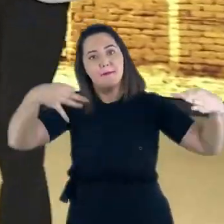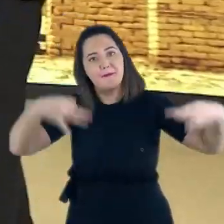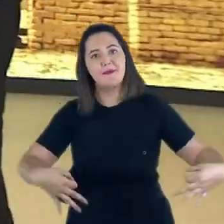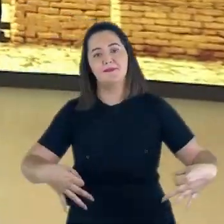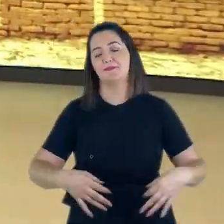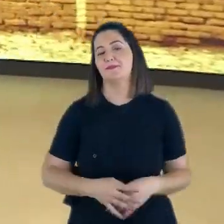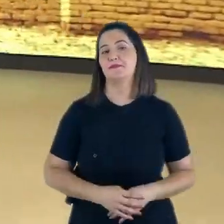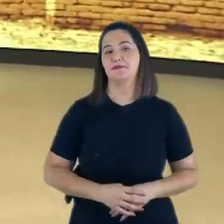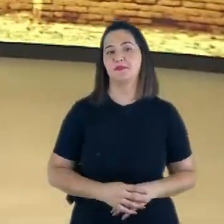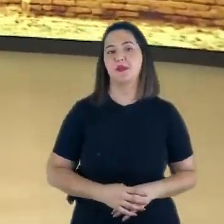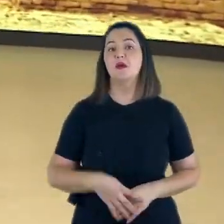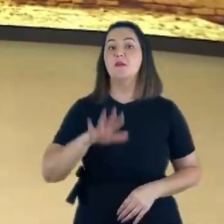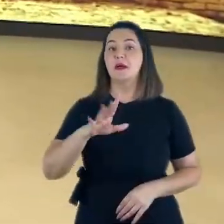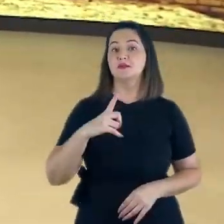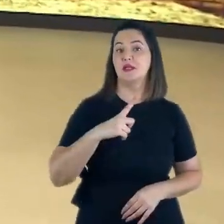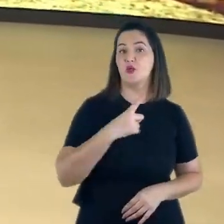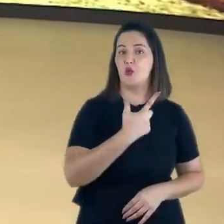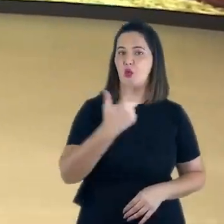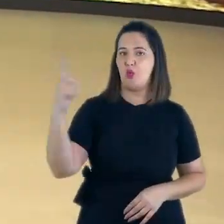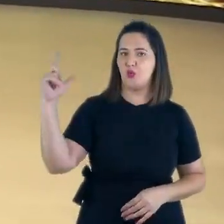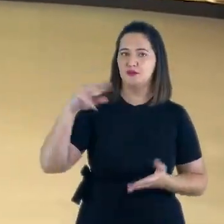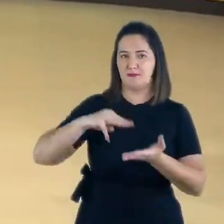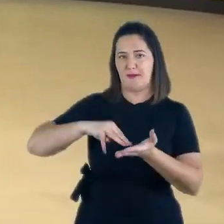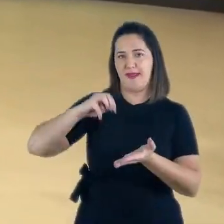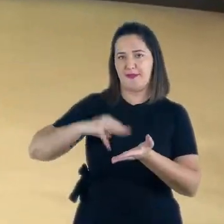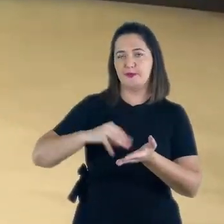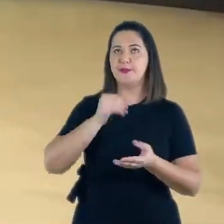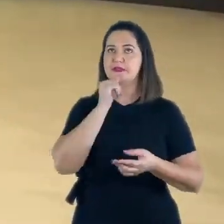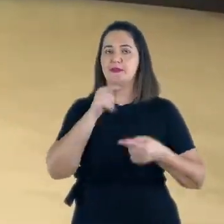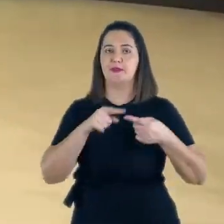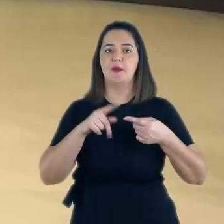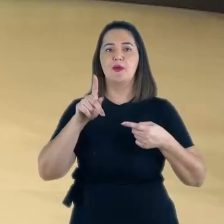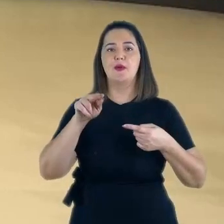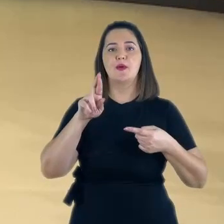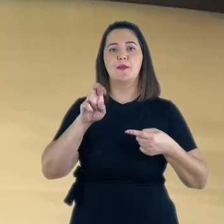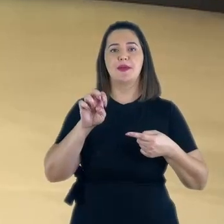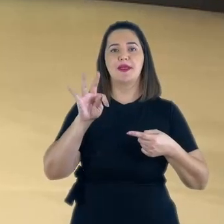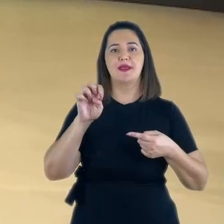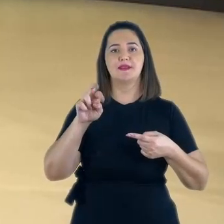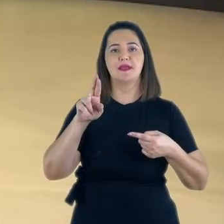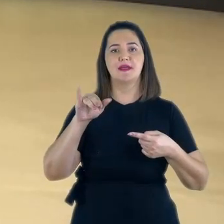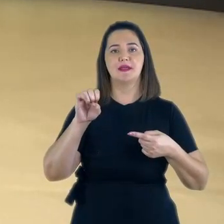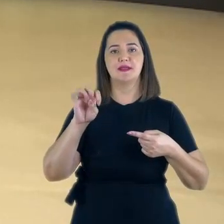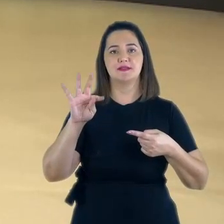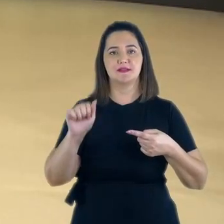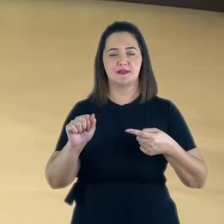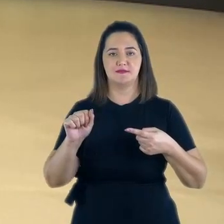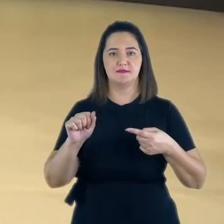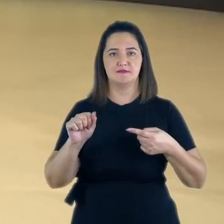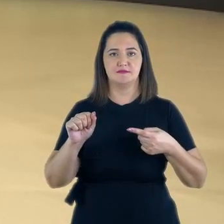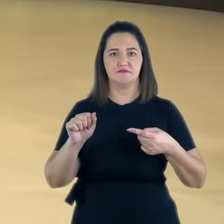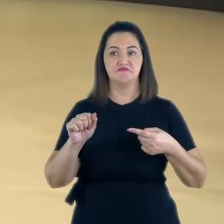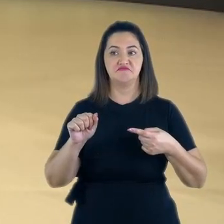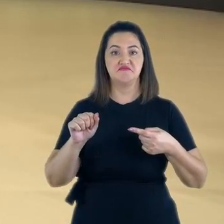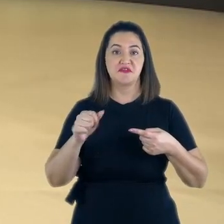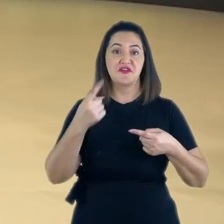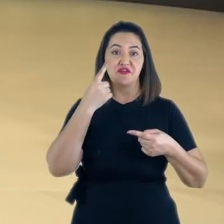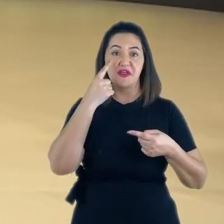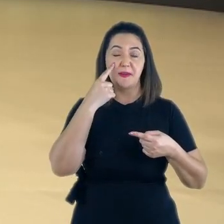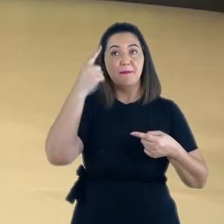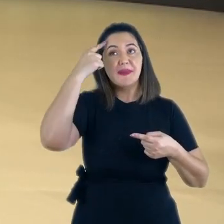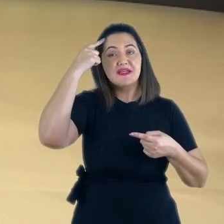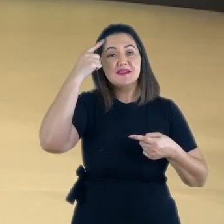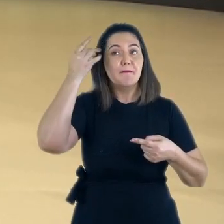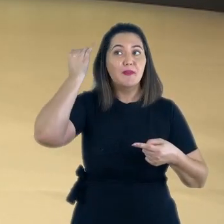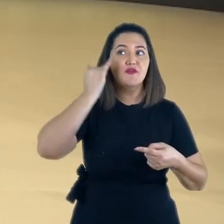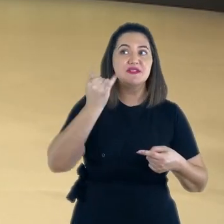é claro que aqueles que adotam um método preterista de estudo da profecia, aquele que localiza o cumprimento dela apenas